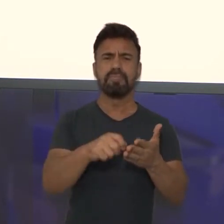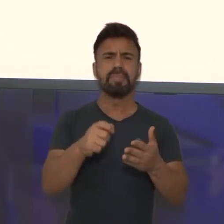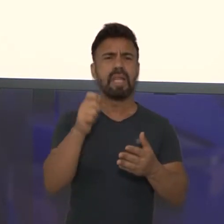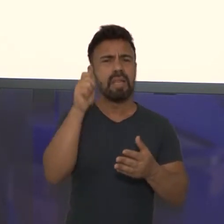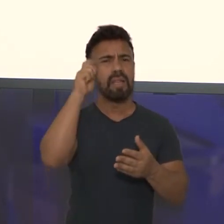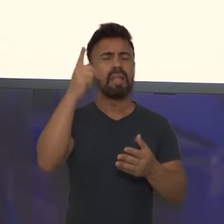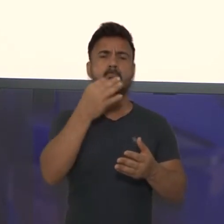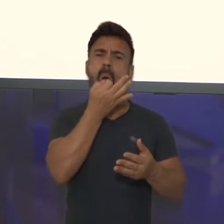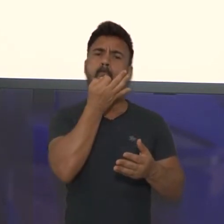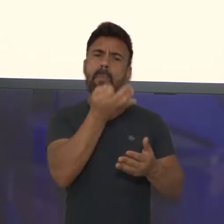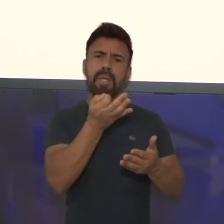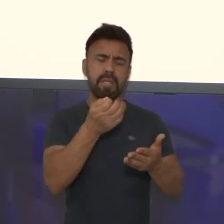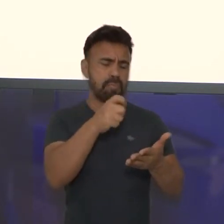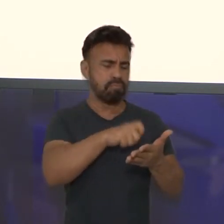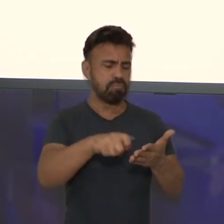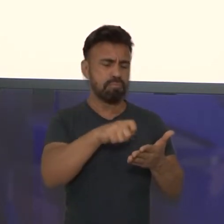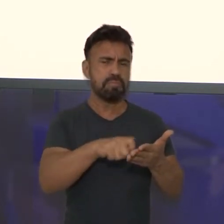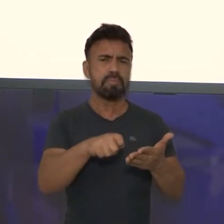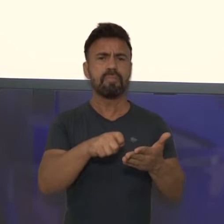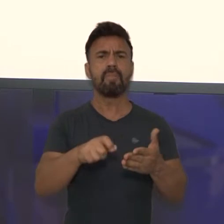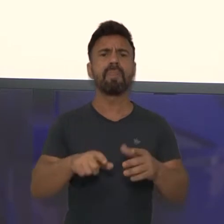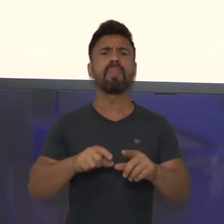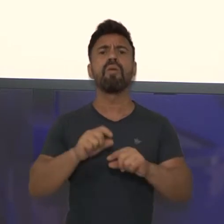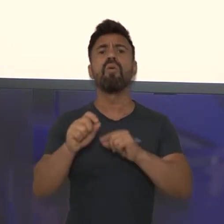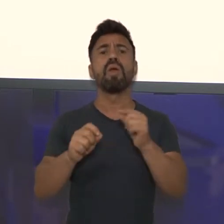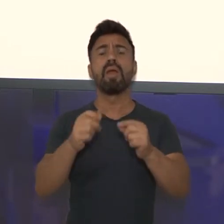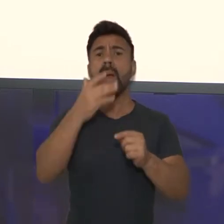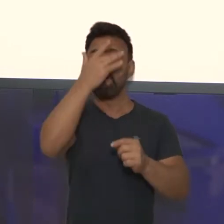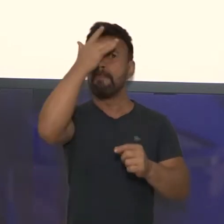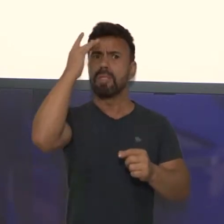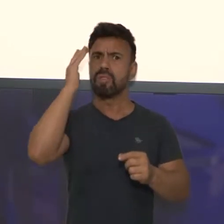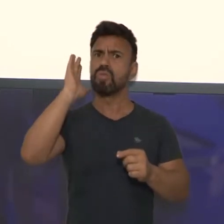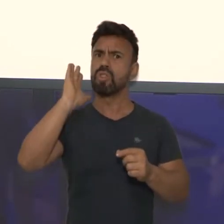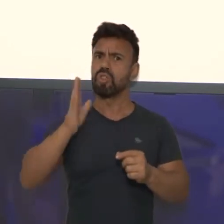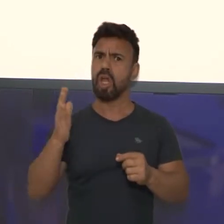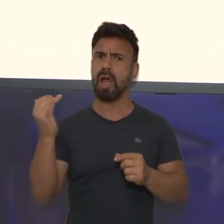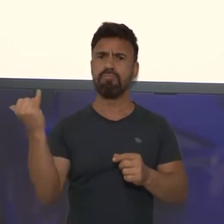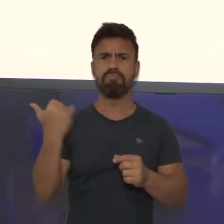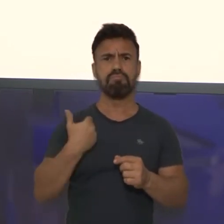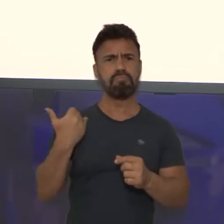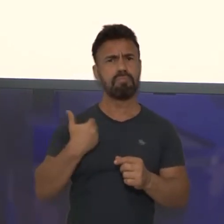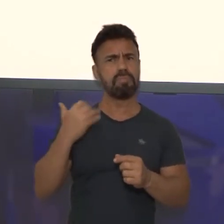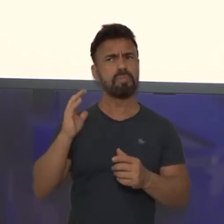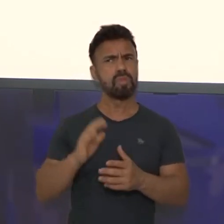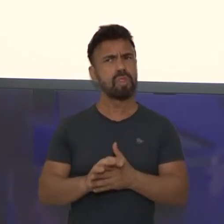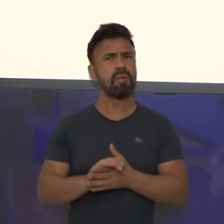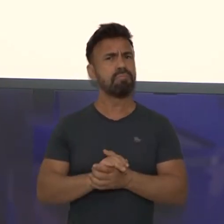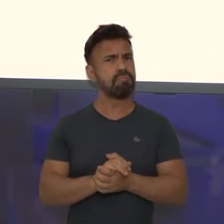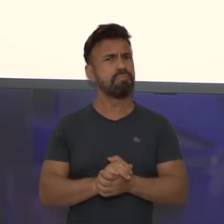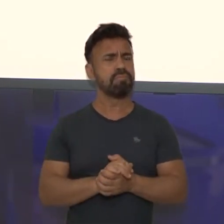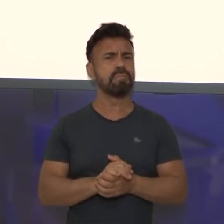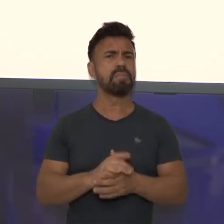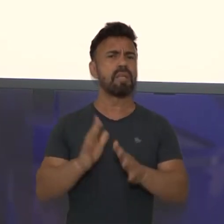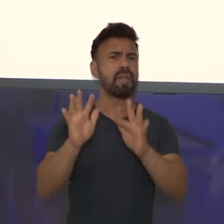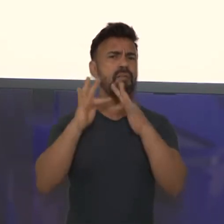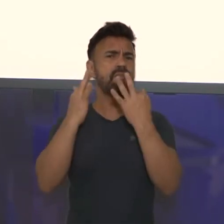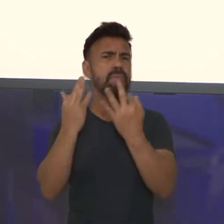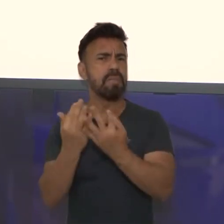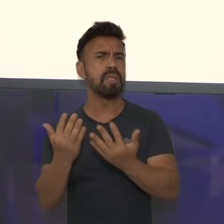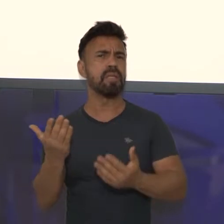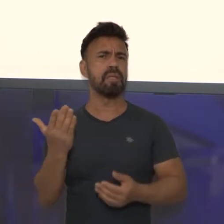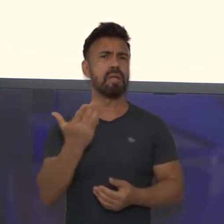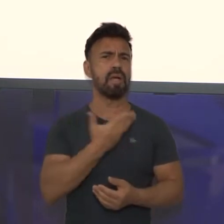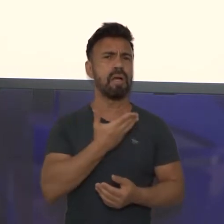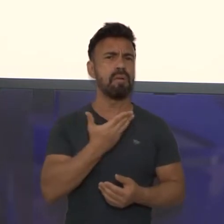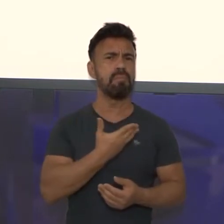sua opinião sobre um assunto que com certeza alguém já veio falar com você. Então, provavelmente alguém da sua família, algum colega já